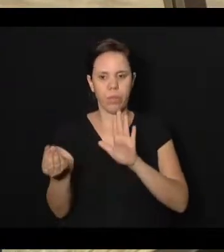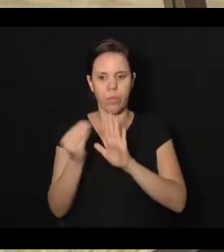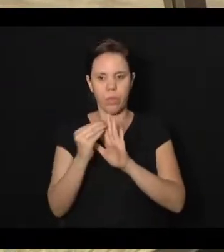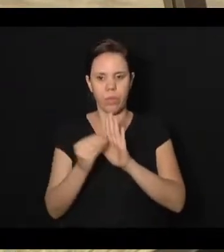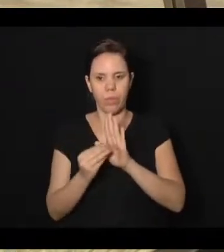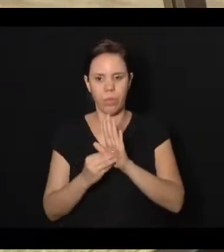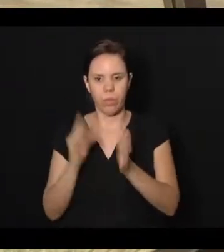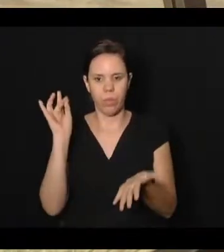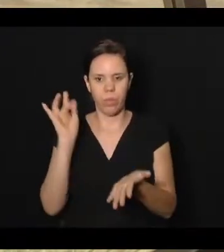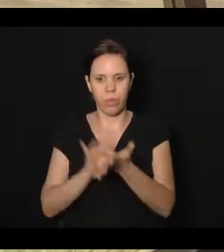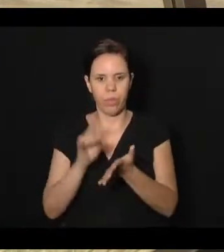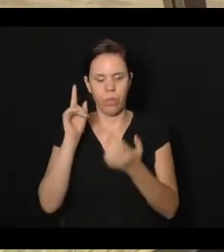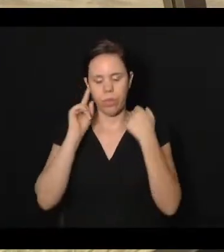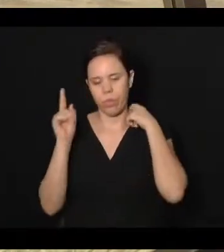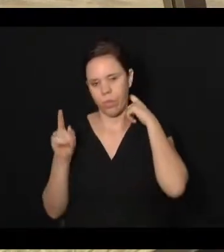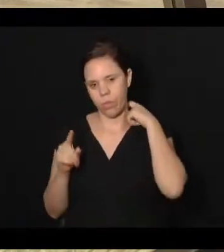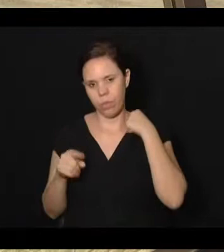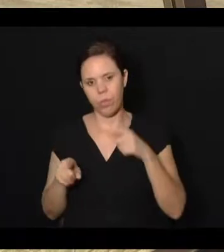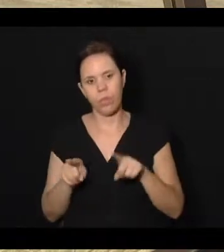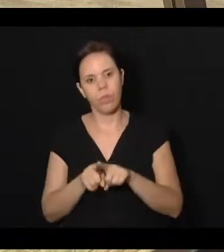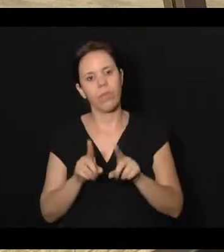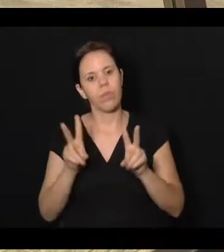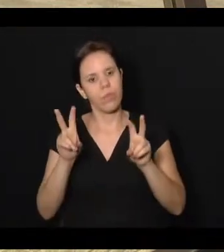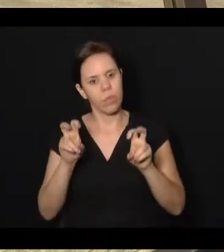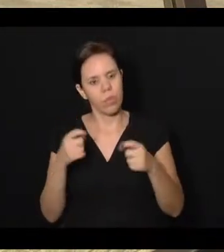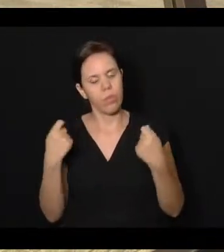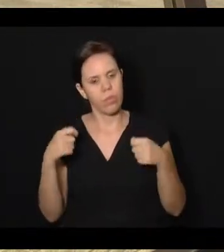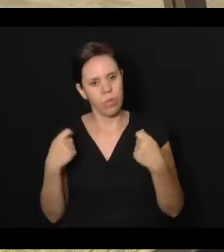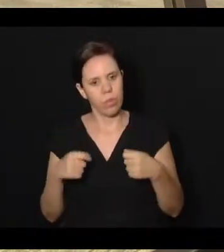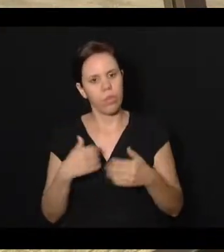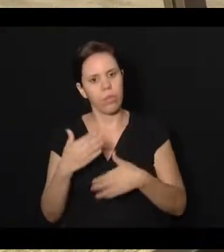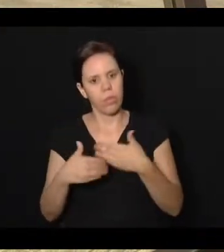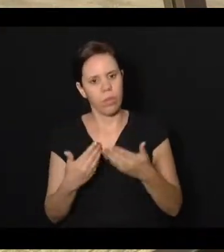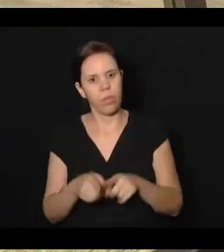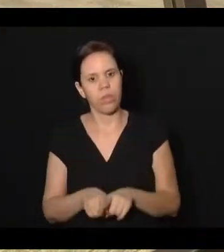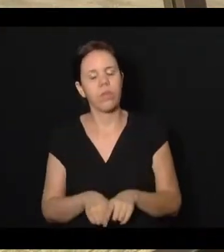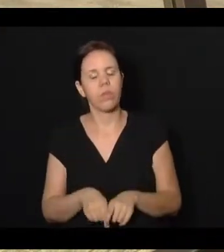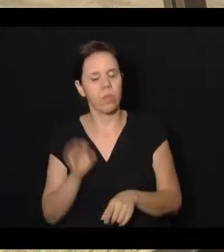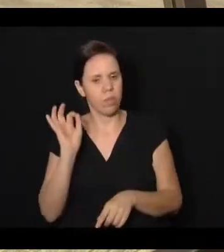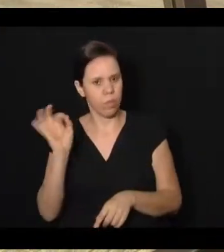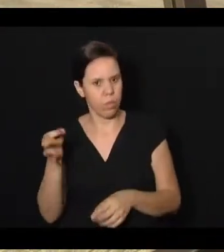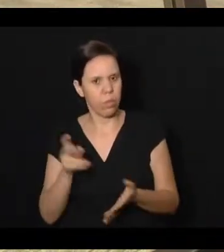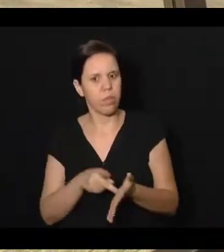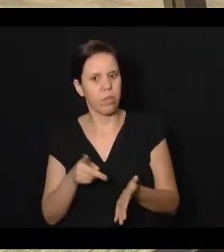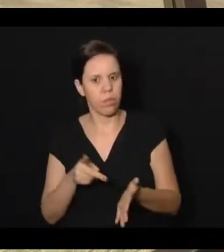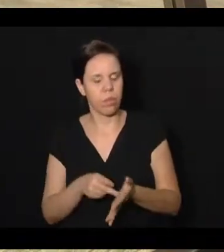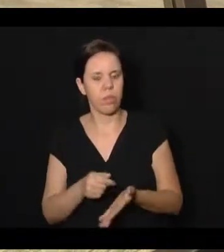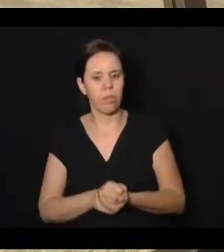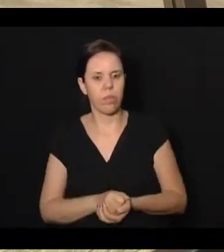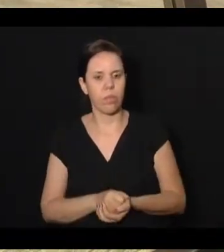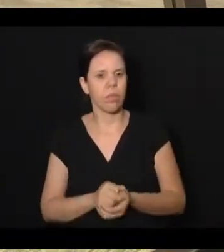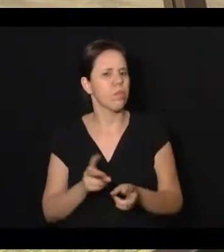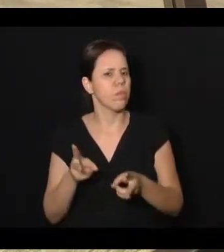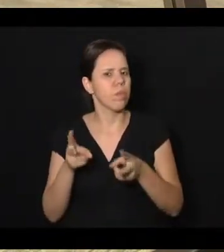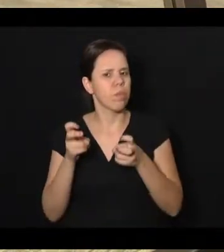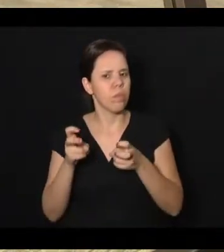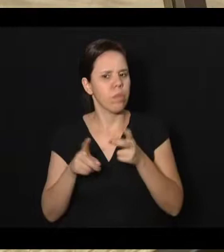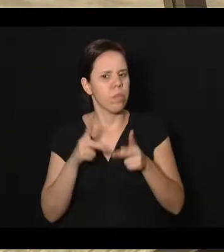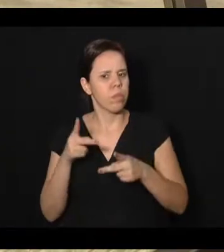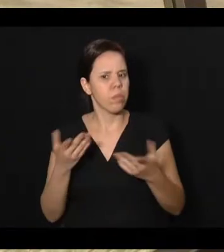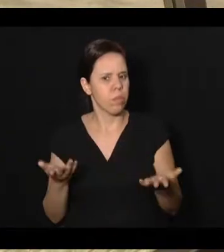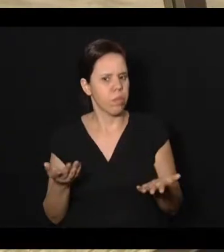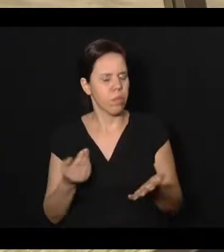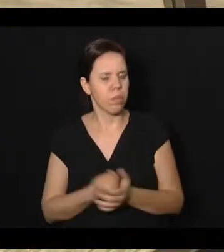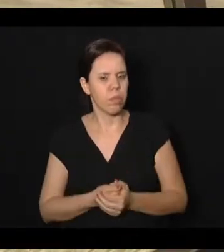desse dia a coloca a comunidade nesse debate devendo sim com certeza porque é o que a gente pode perceber das pessoas